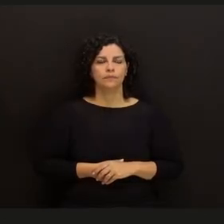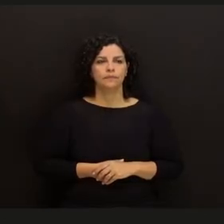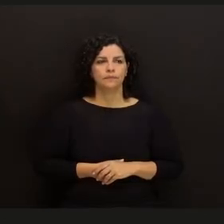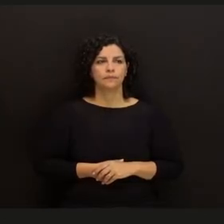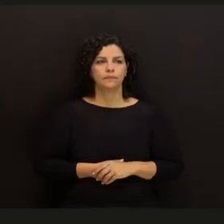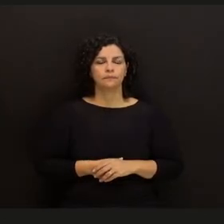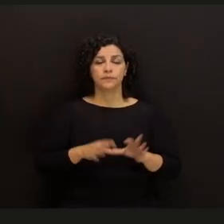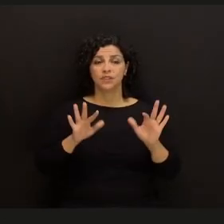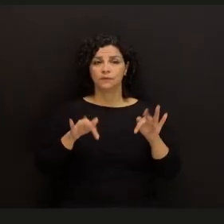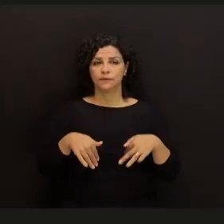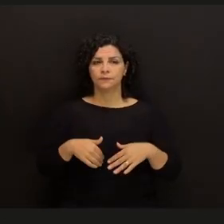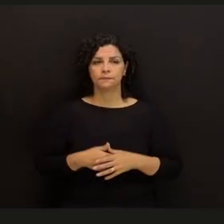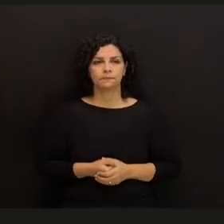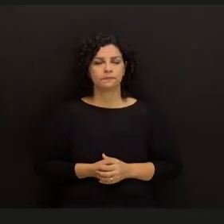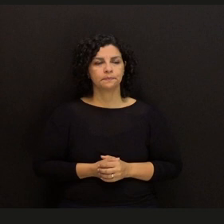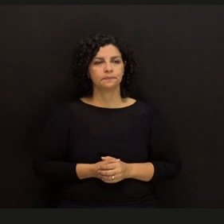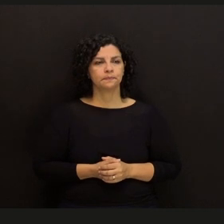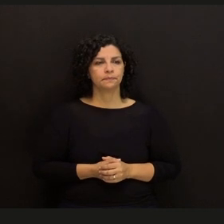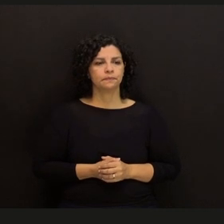rotação encerrar